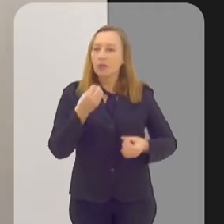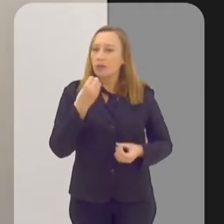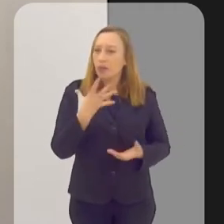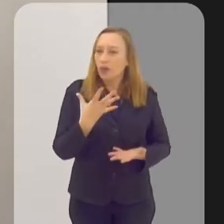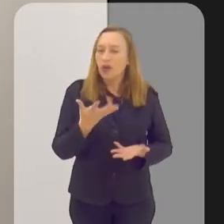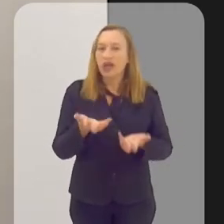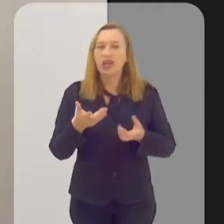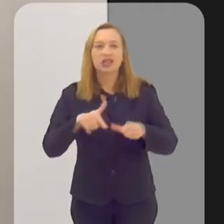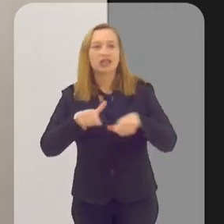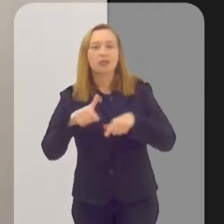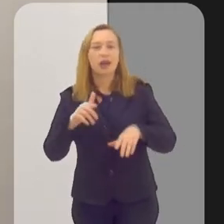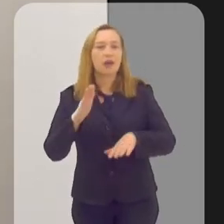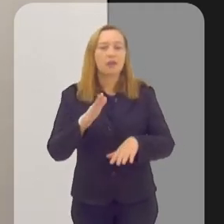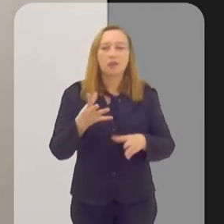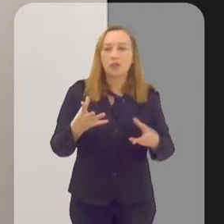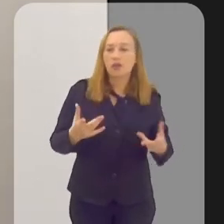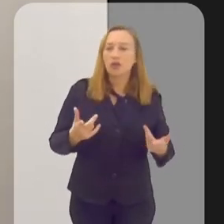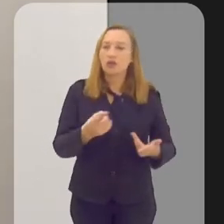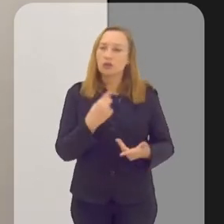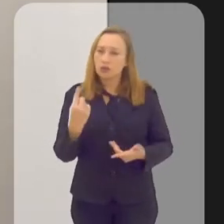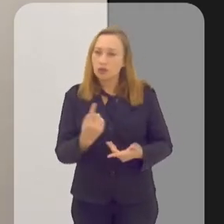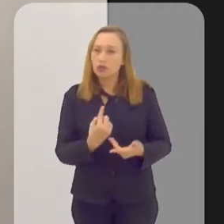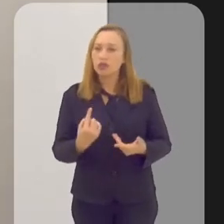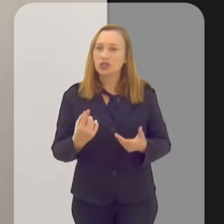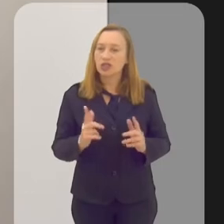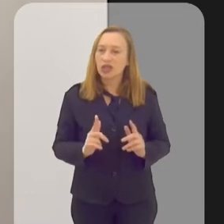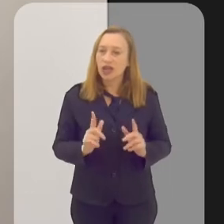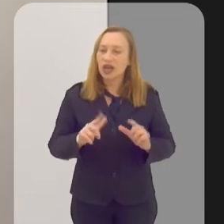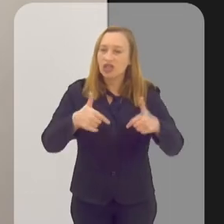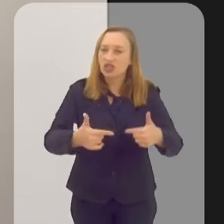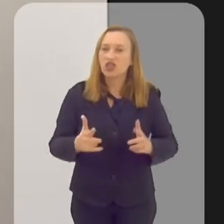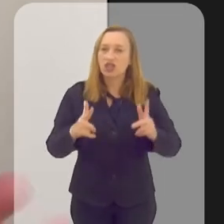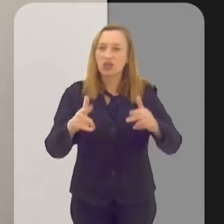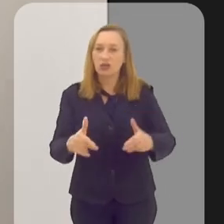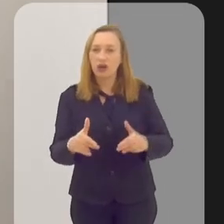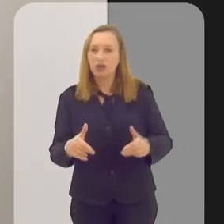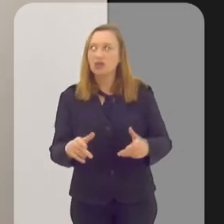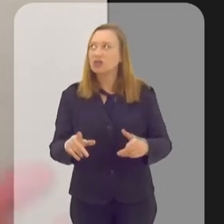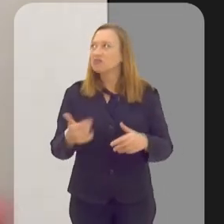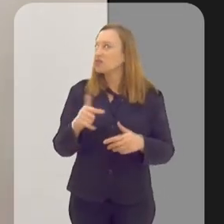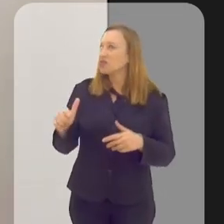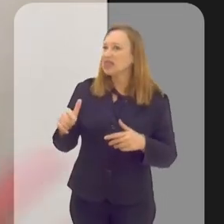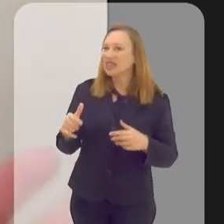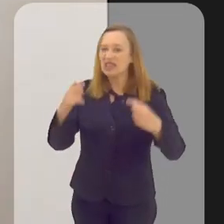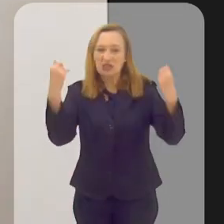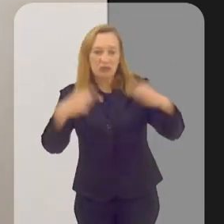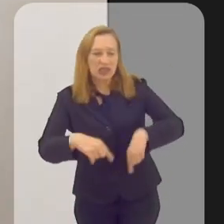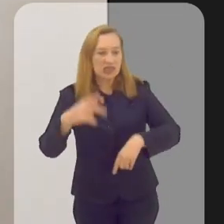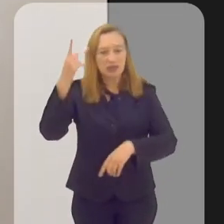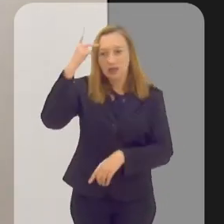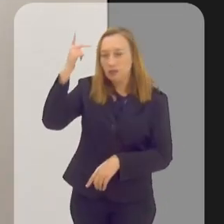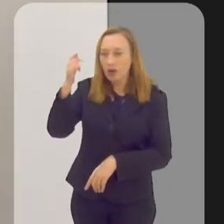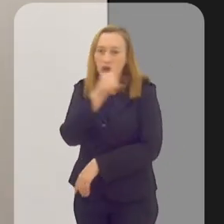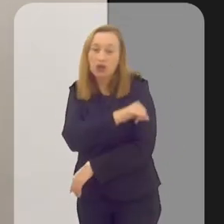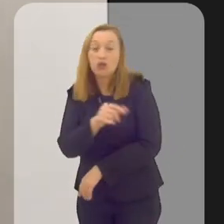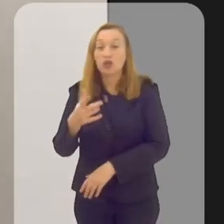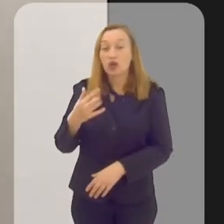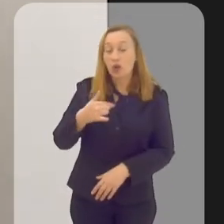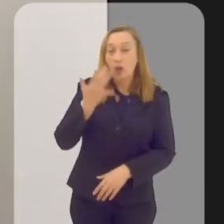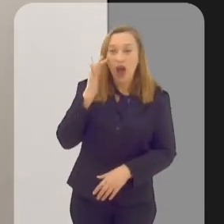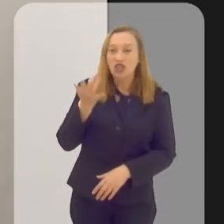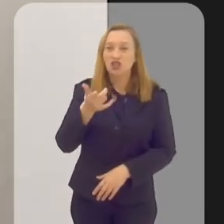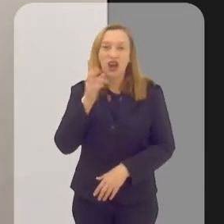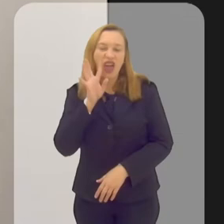está super receptivo, querendo trabalhar muito com a gente, quer ser a mesma coisa, não tem essa questão de Rio e São Paulo. O que eu